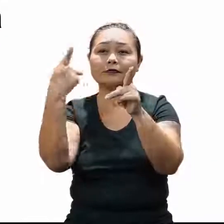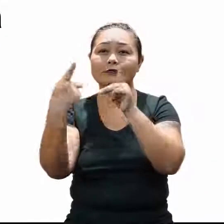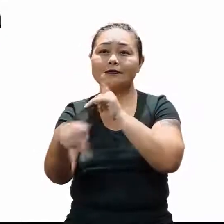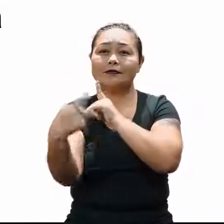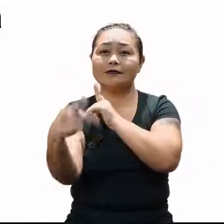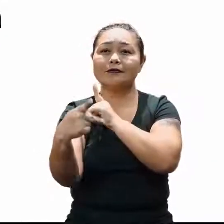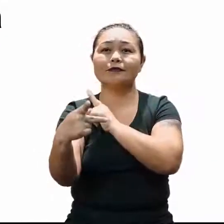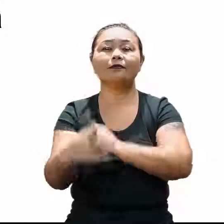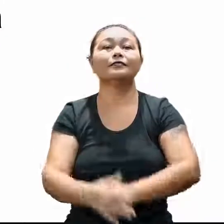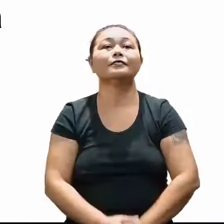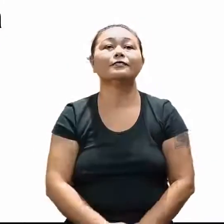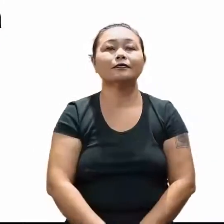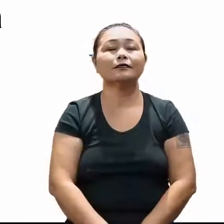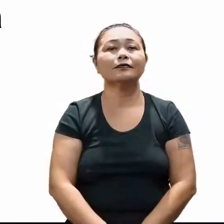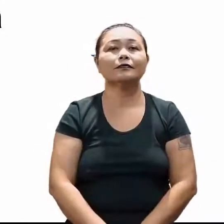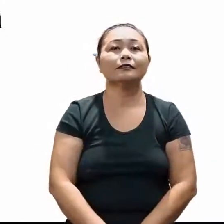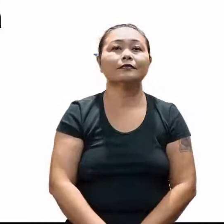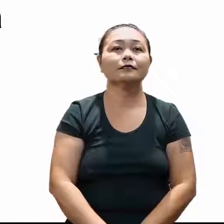nativos.